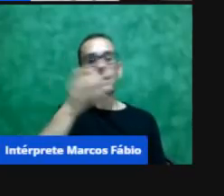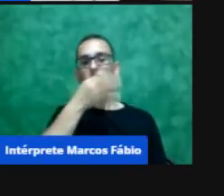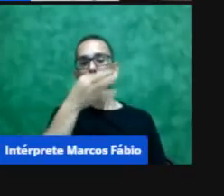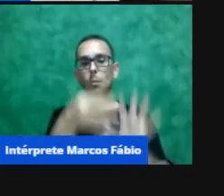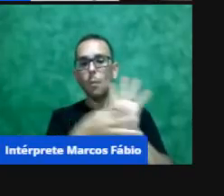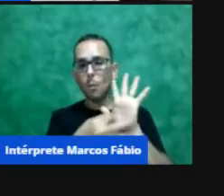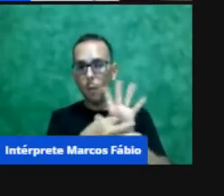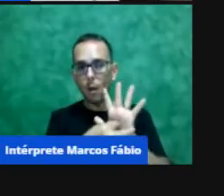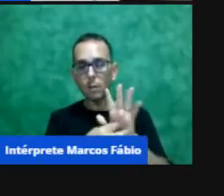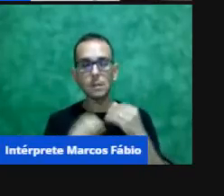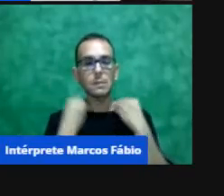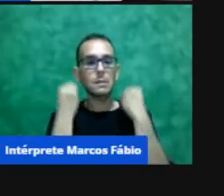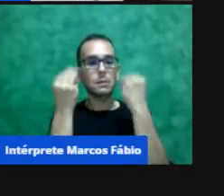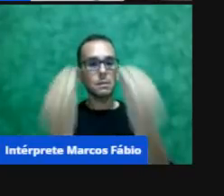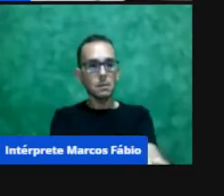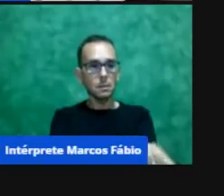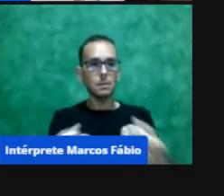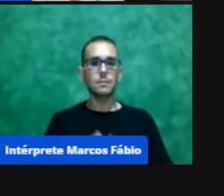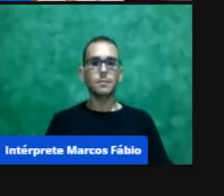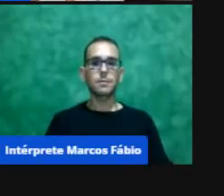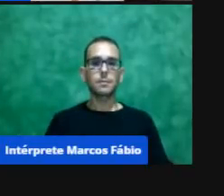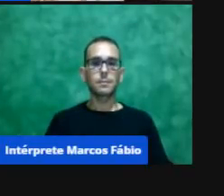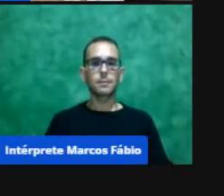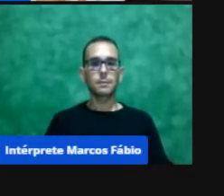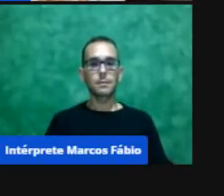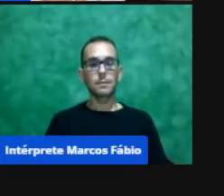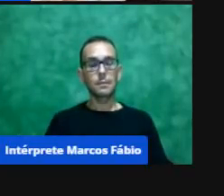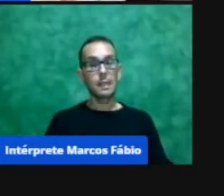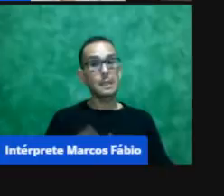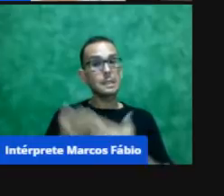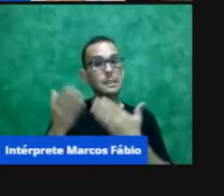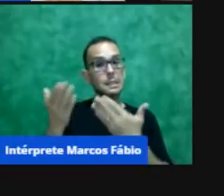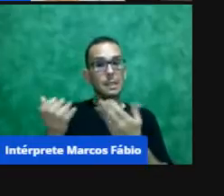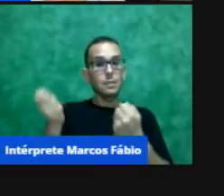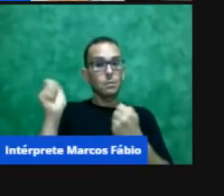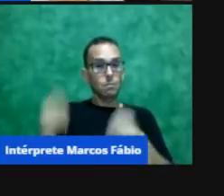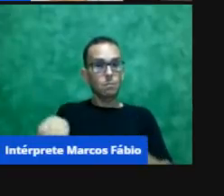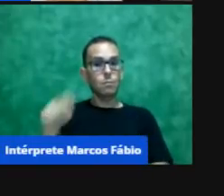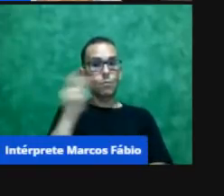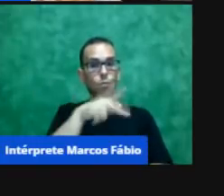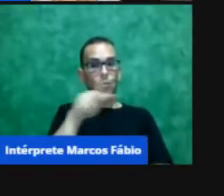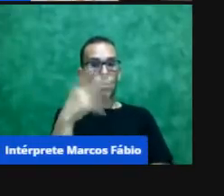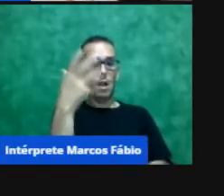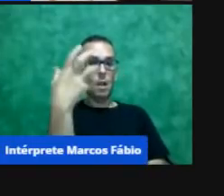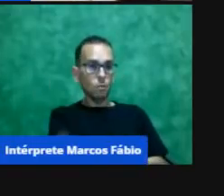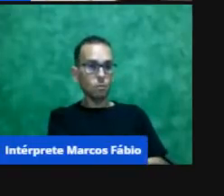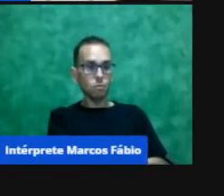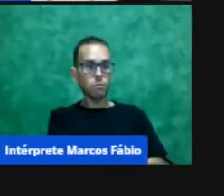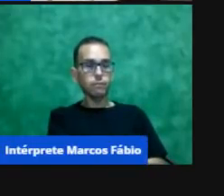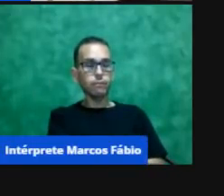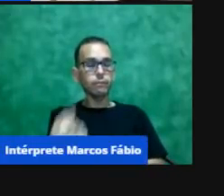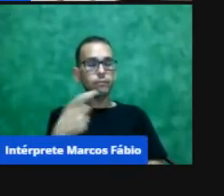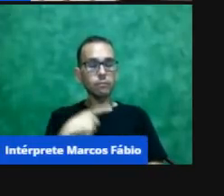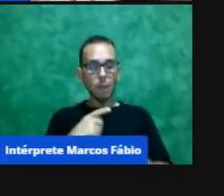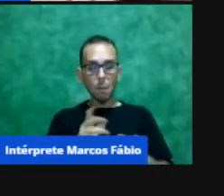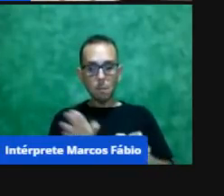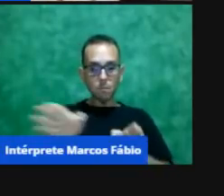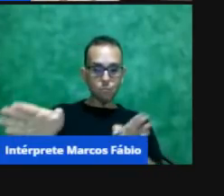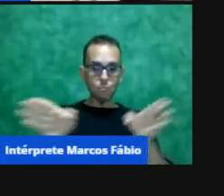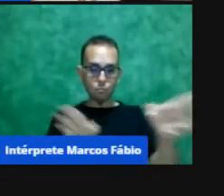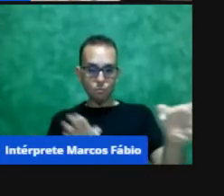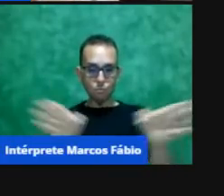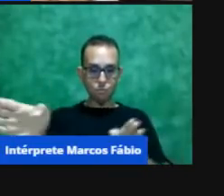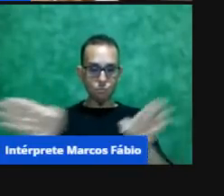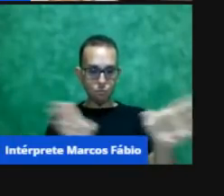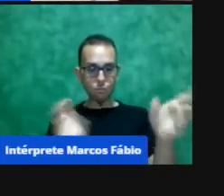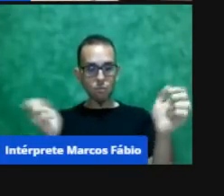foi apresentada para o aluno. Nesse caso, o professor assume um papel de mediador.